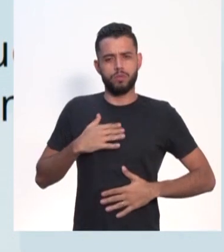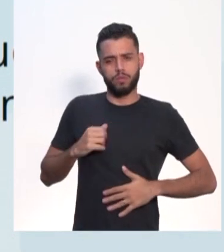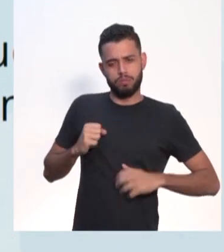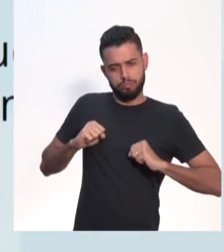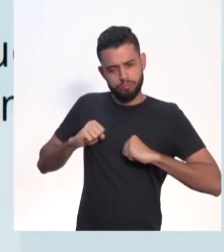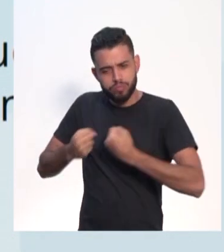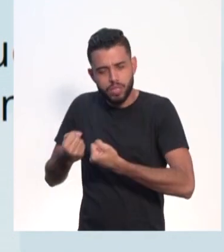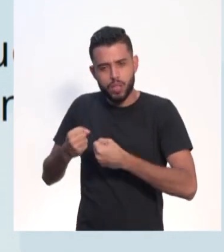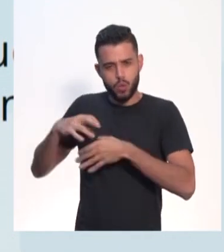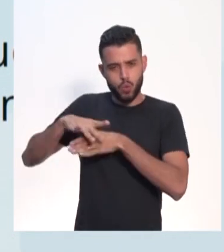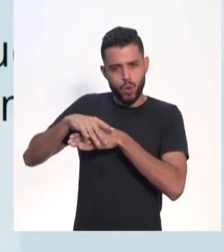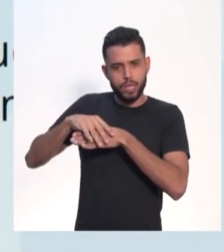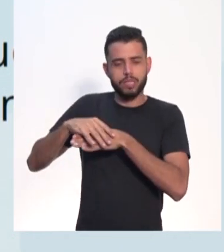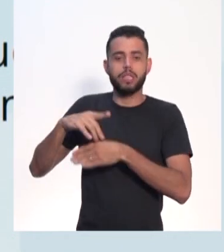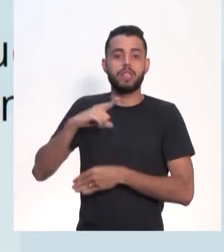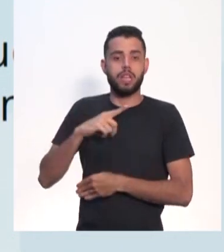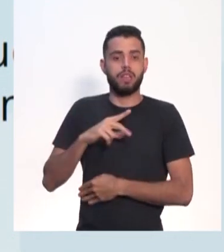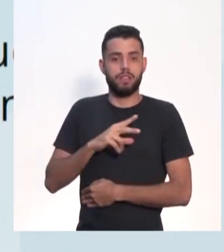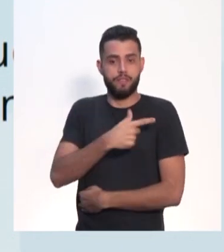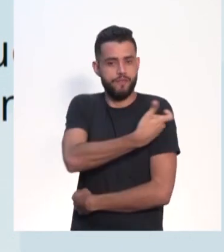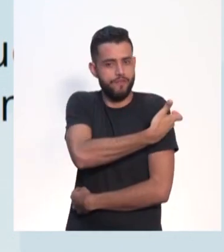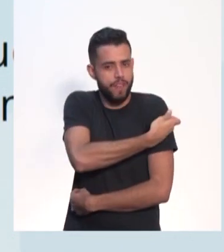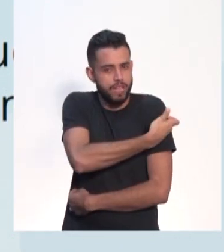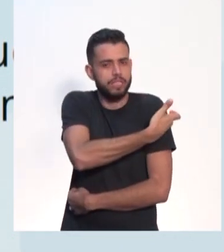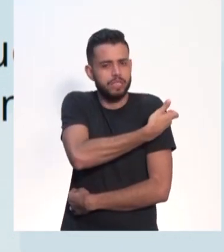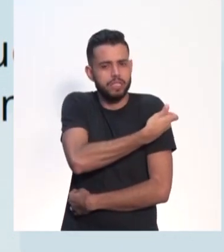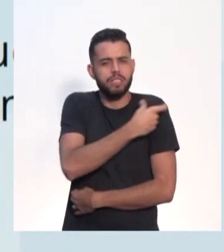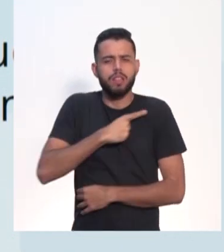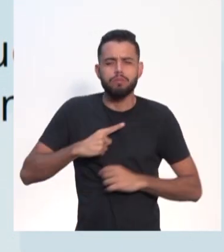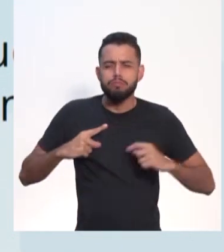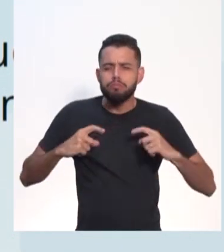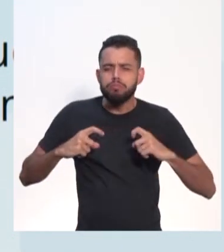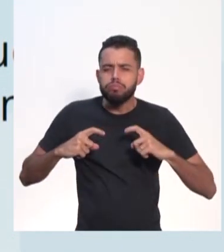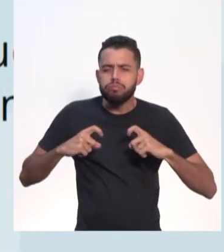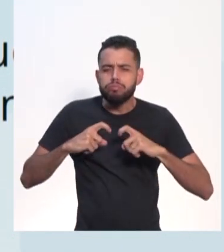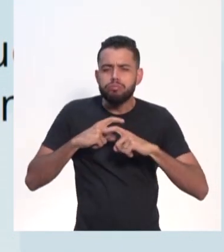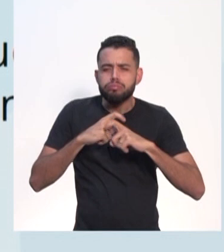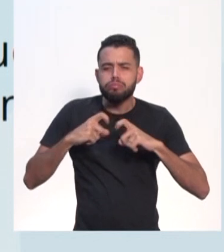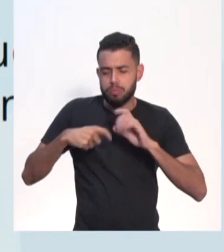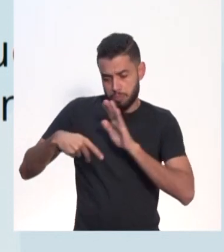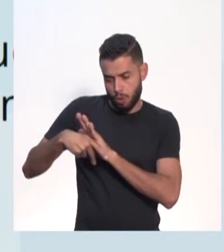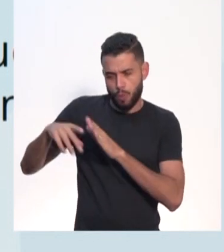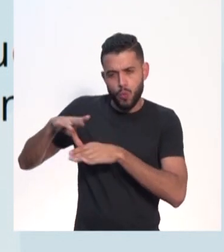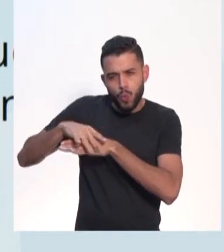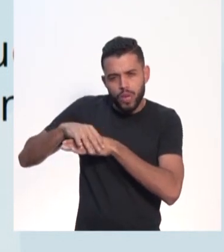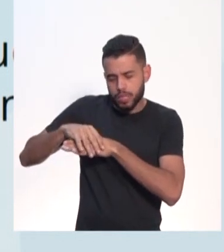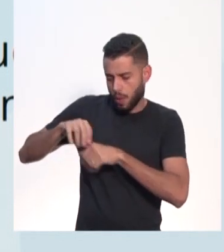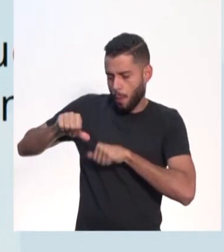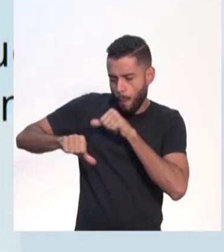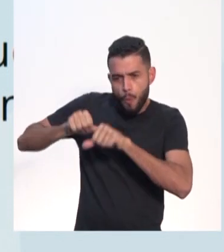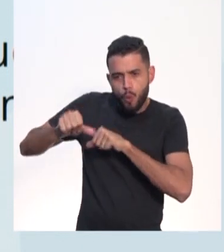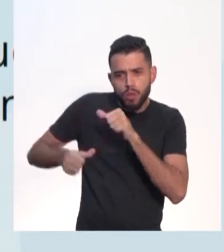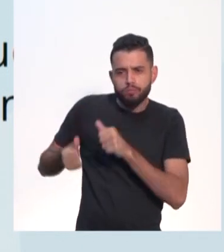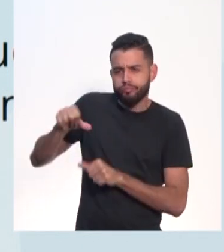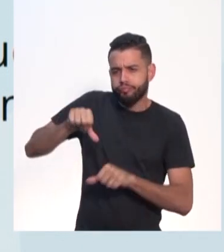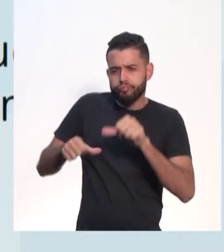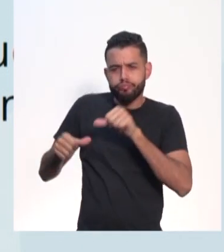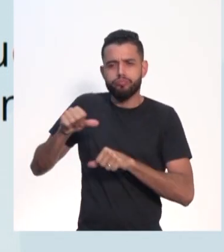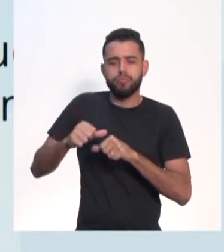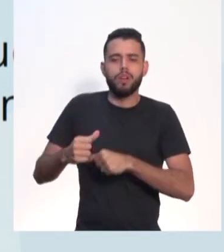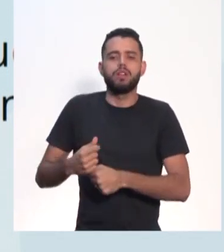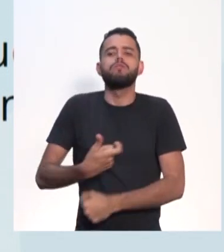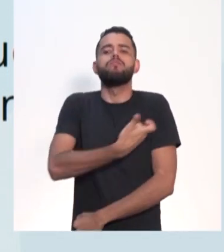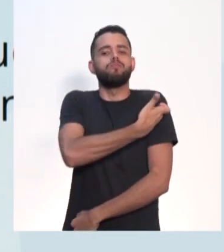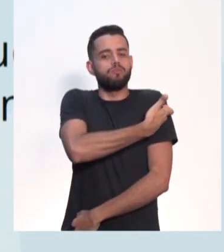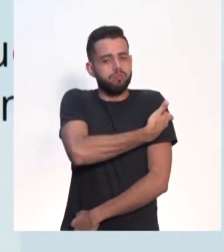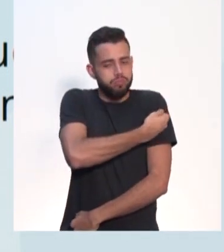vacinas, produzidas com os mesmos antígenos que causam a doença, mas enfraquecidos ou mortos. A vacina